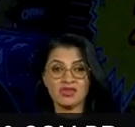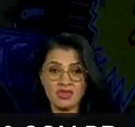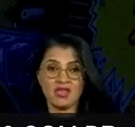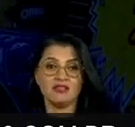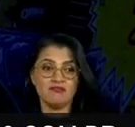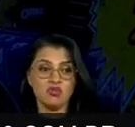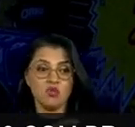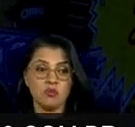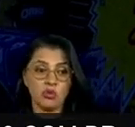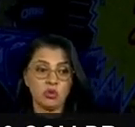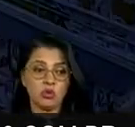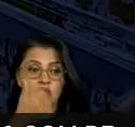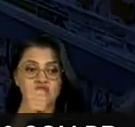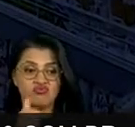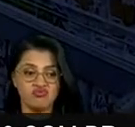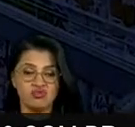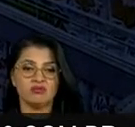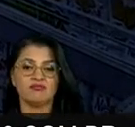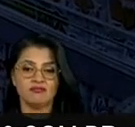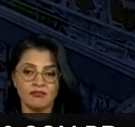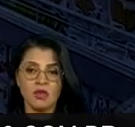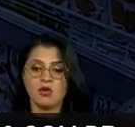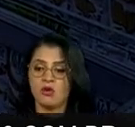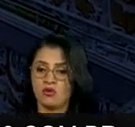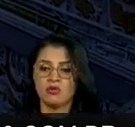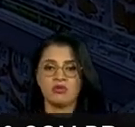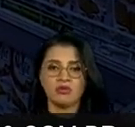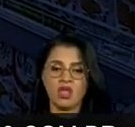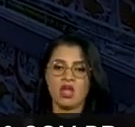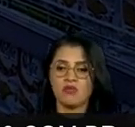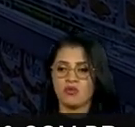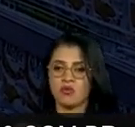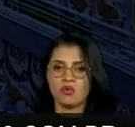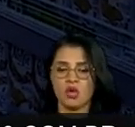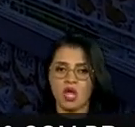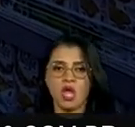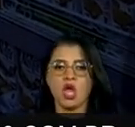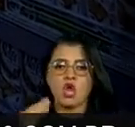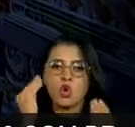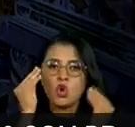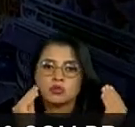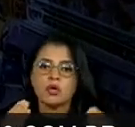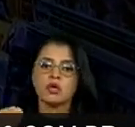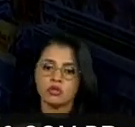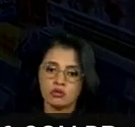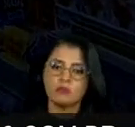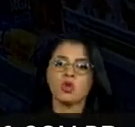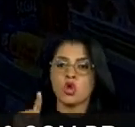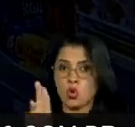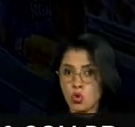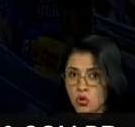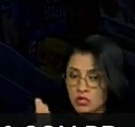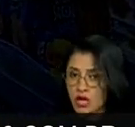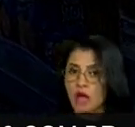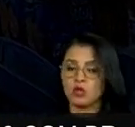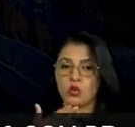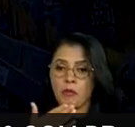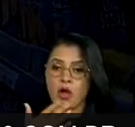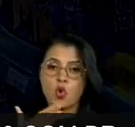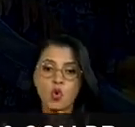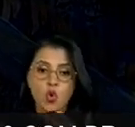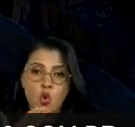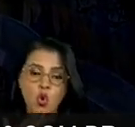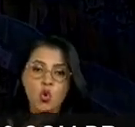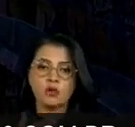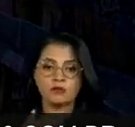produtos analisados, também são repletos de aditivos cosméticos, os ingredientes usados para realçar a cor,